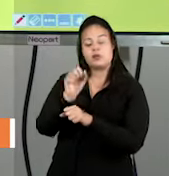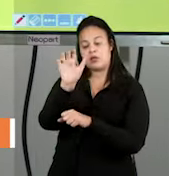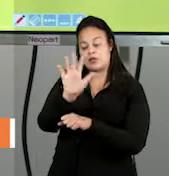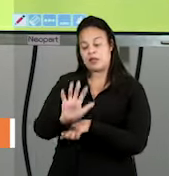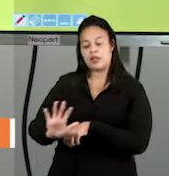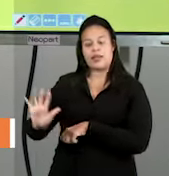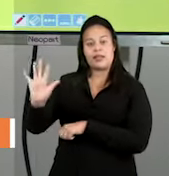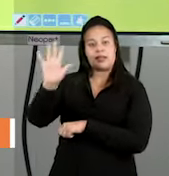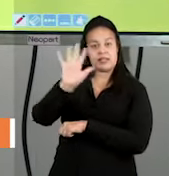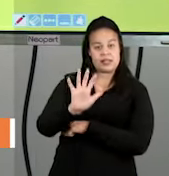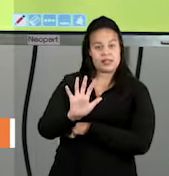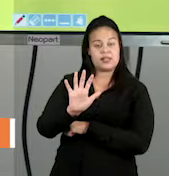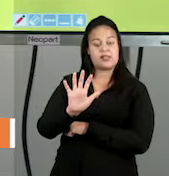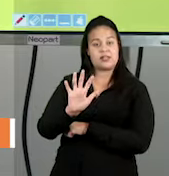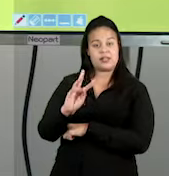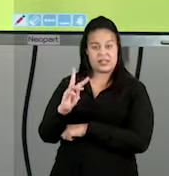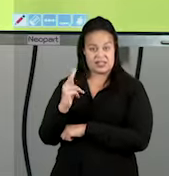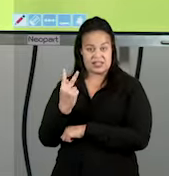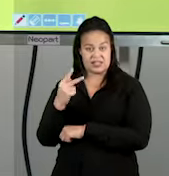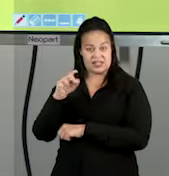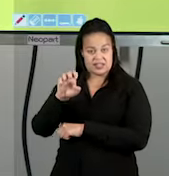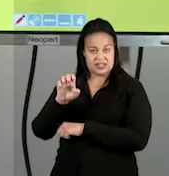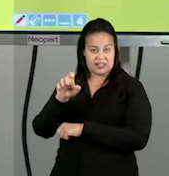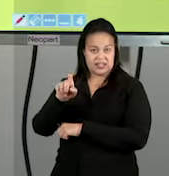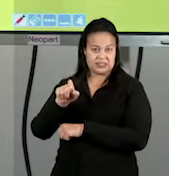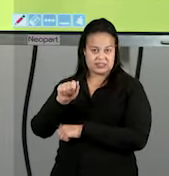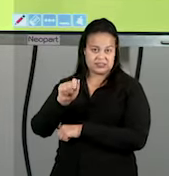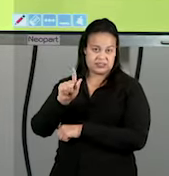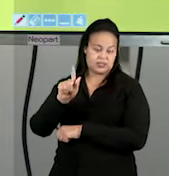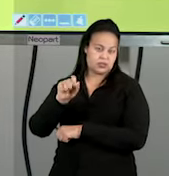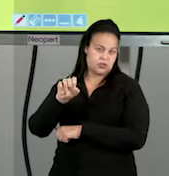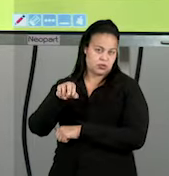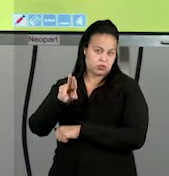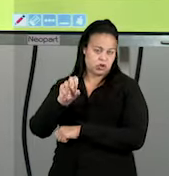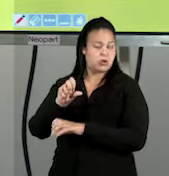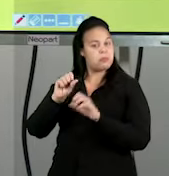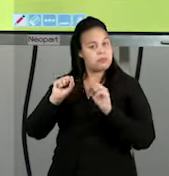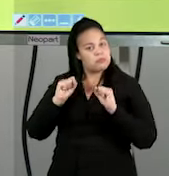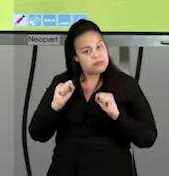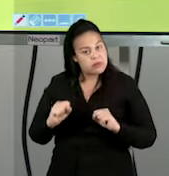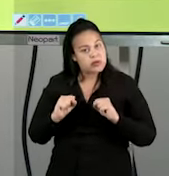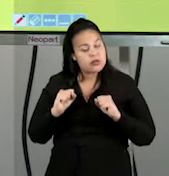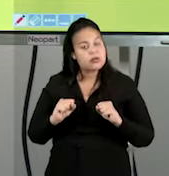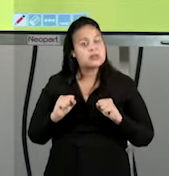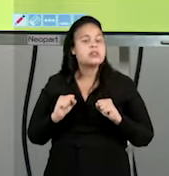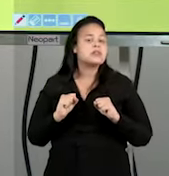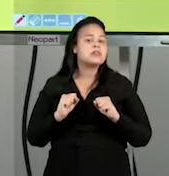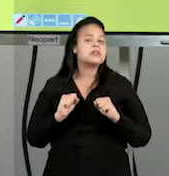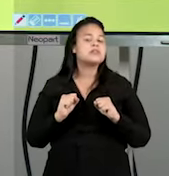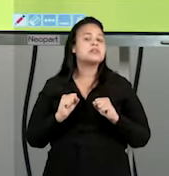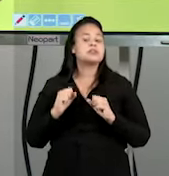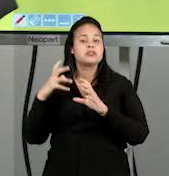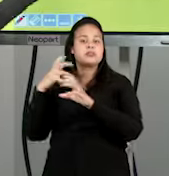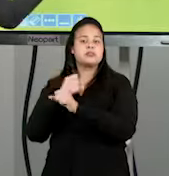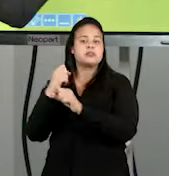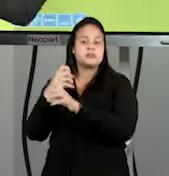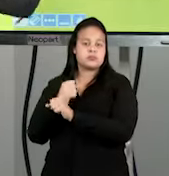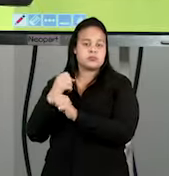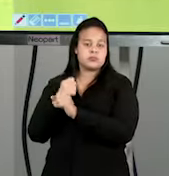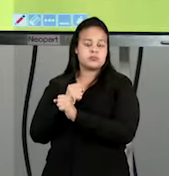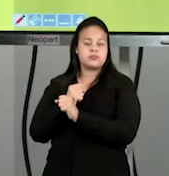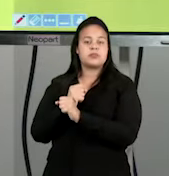do hexágono, eu posso calcular o perímetro com